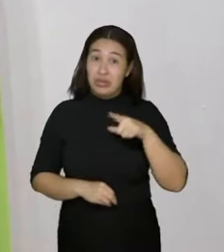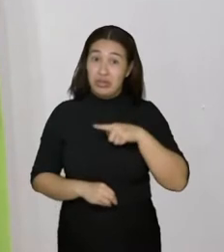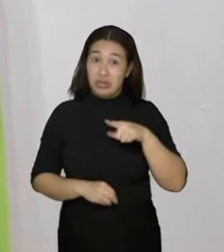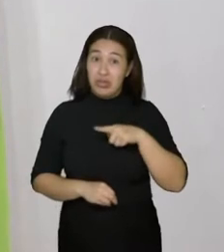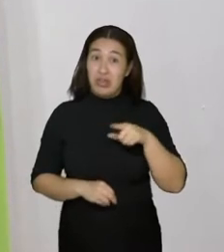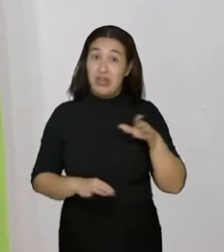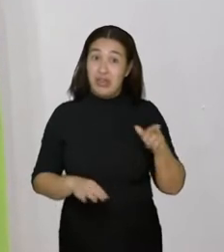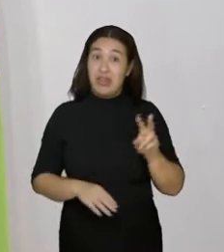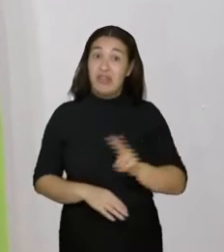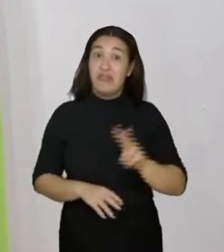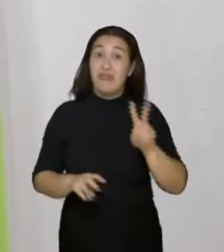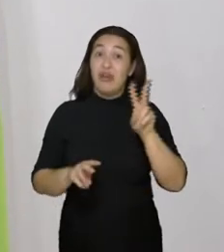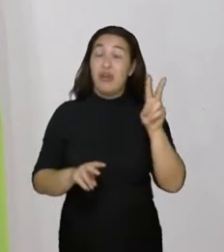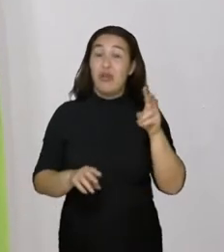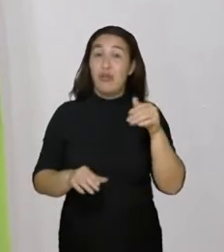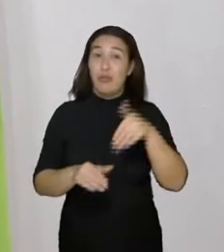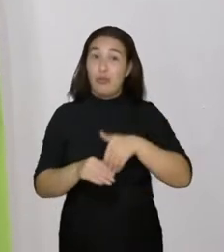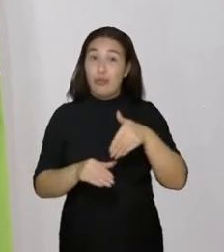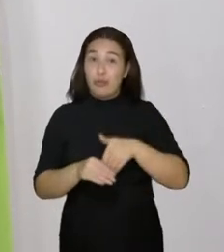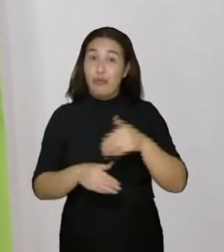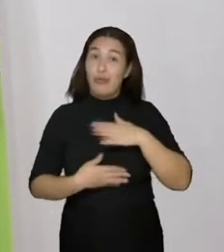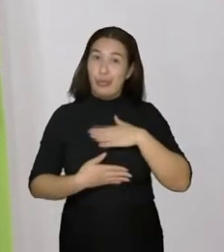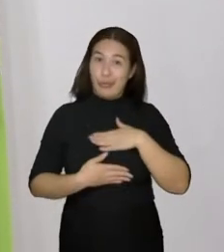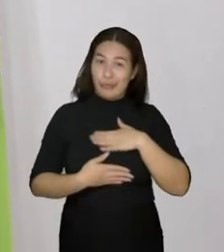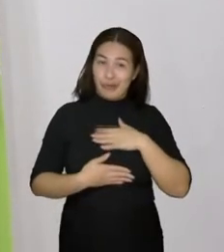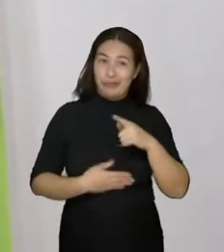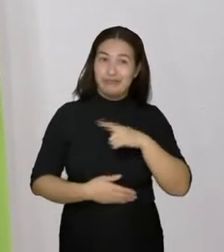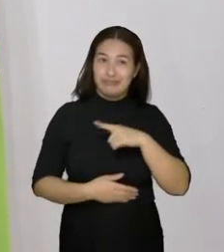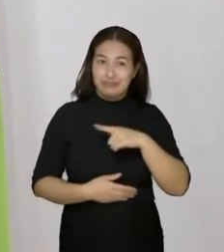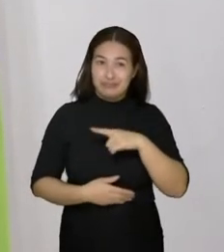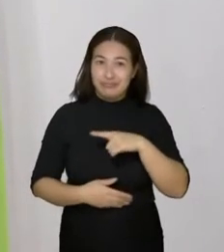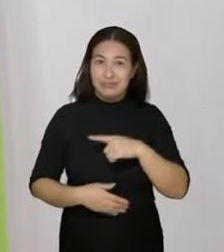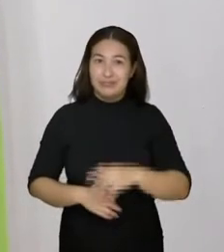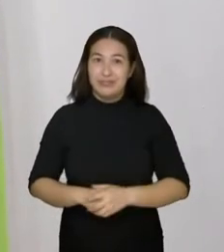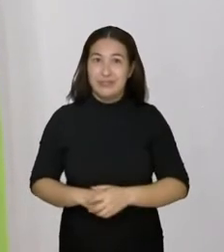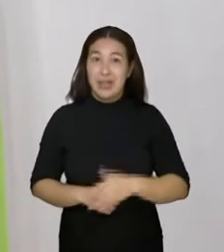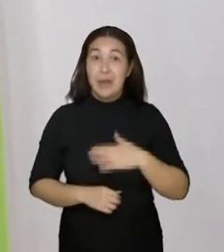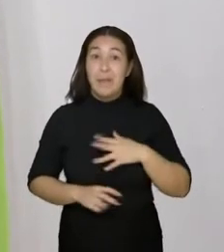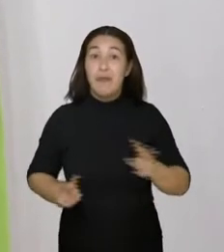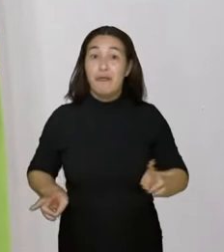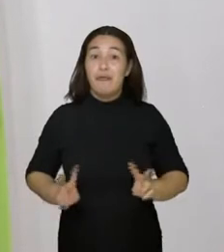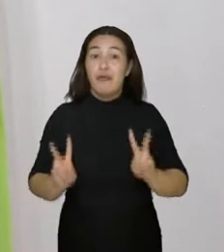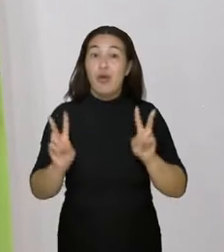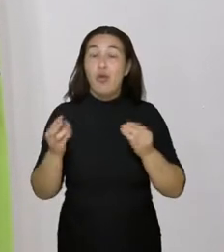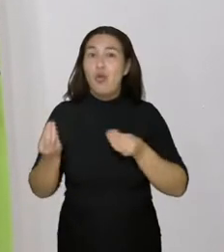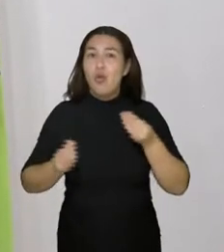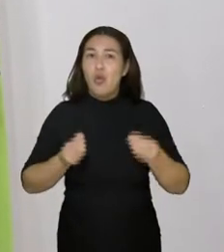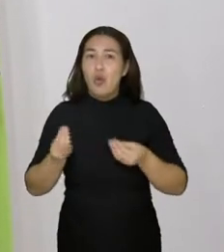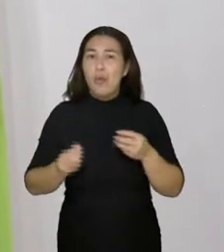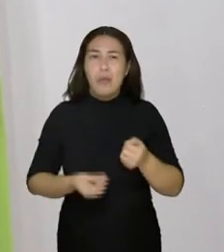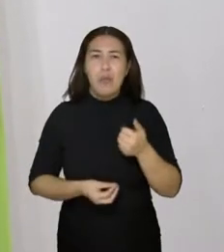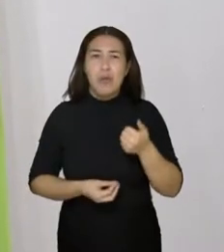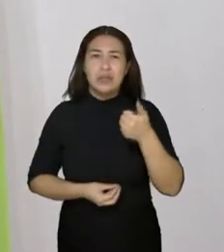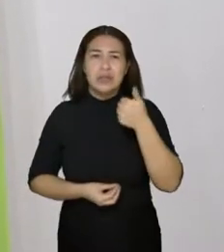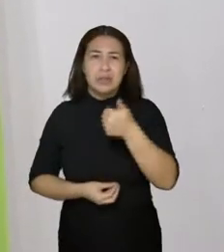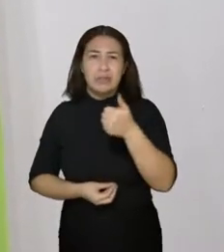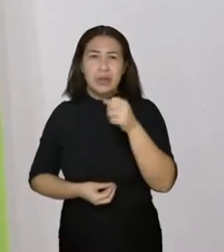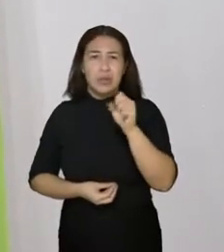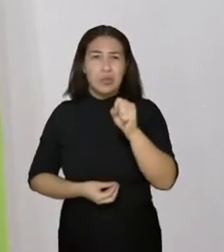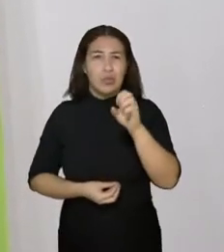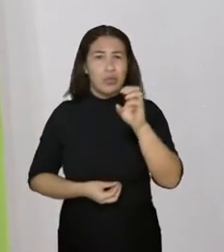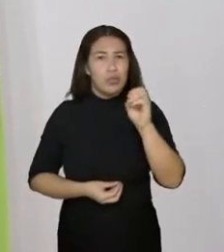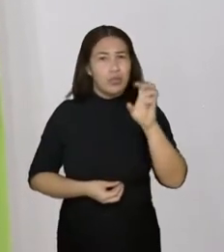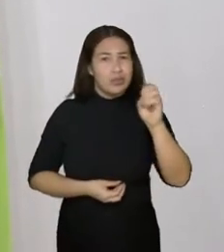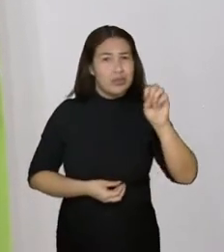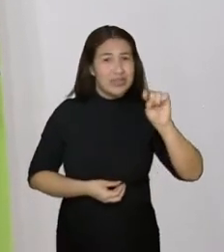do voto né eu tive o meu valor do voto foi quase 1.800 vezes